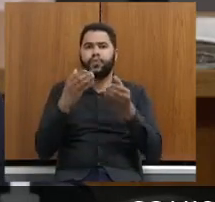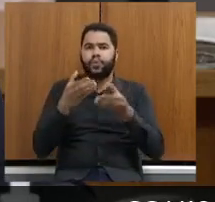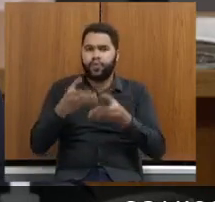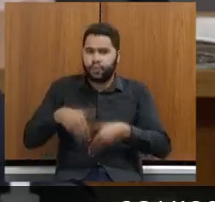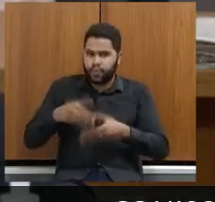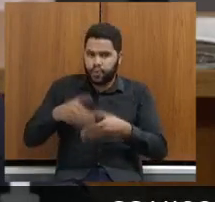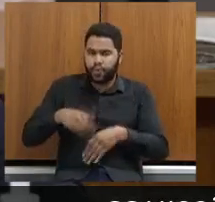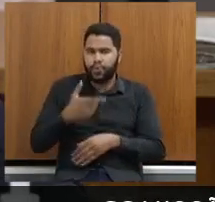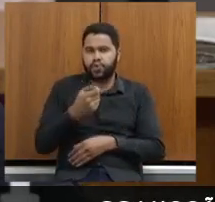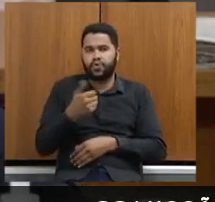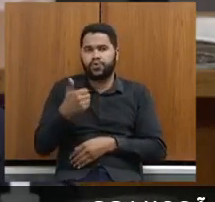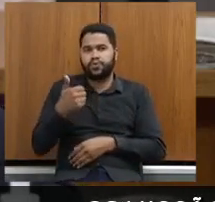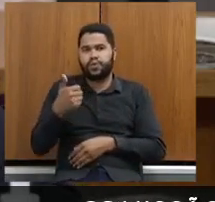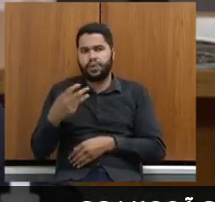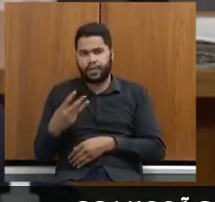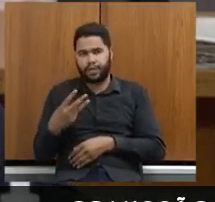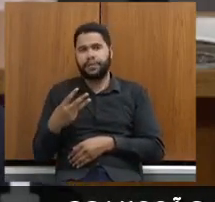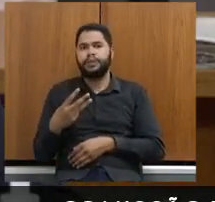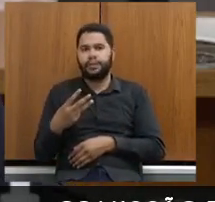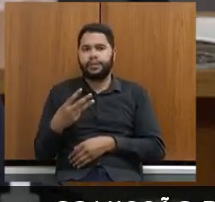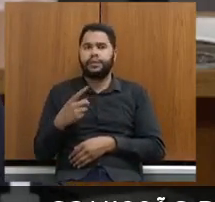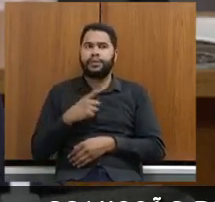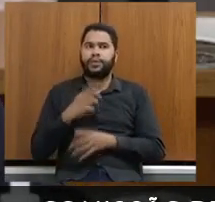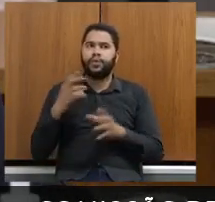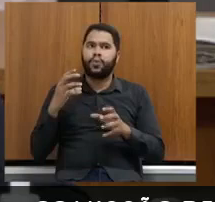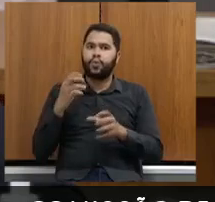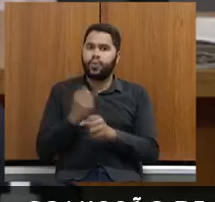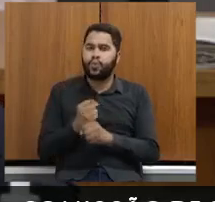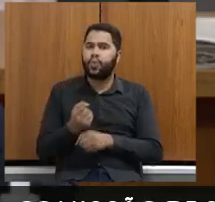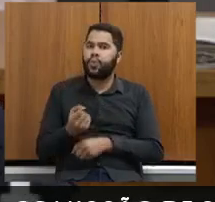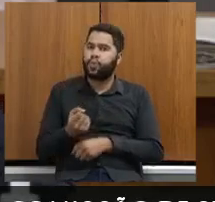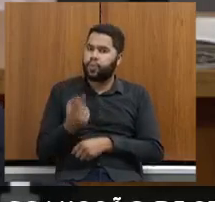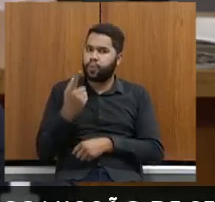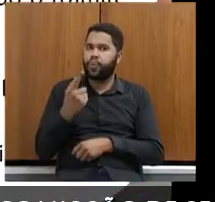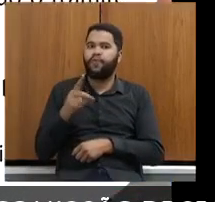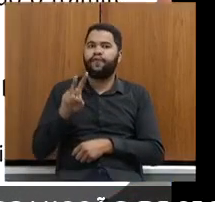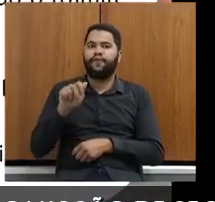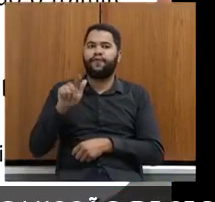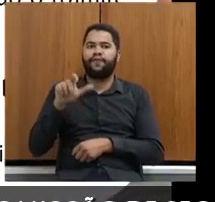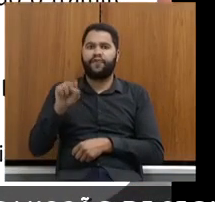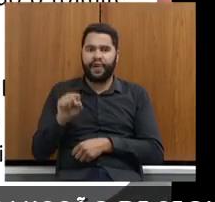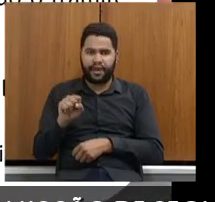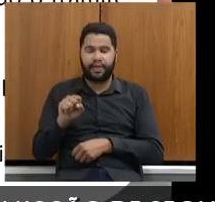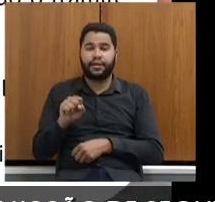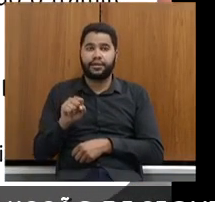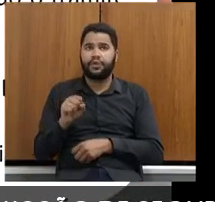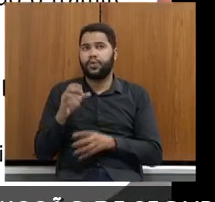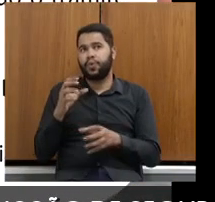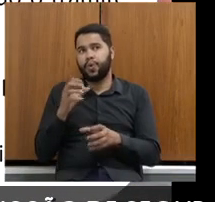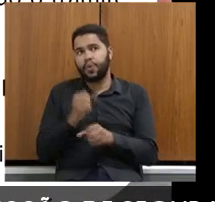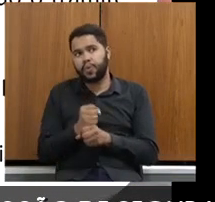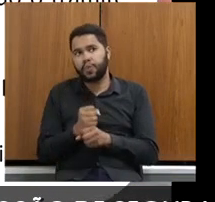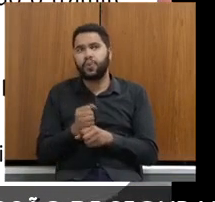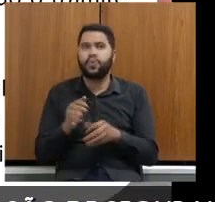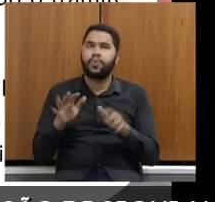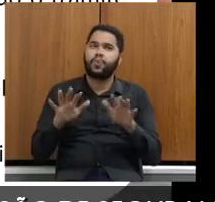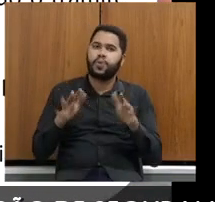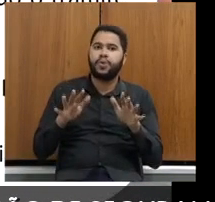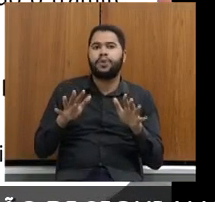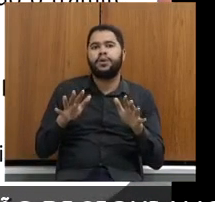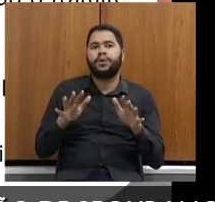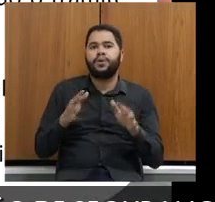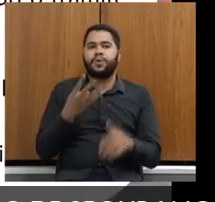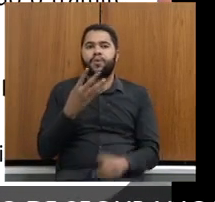2013 nós temos assim uma um número absurdo de vagas a serem preenchidas eu calcula aí que em torno de